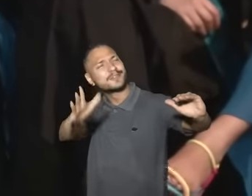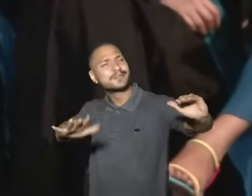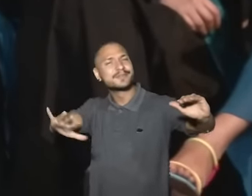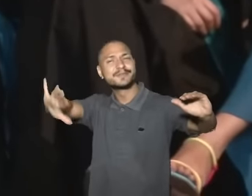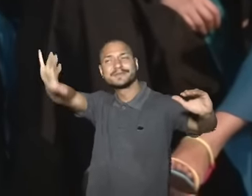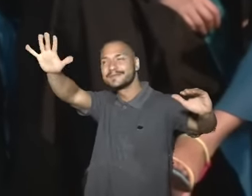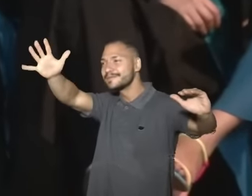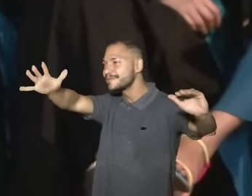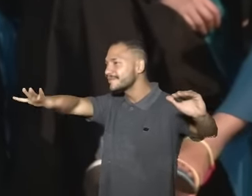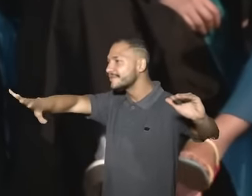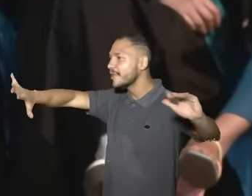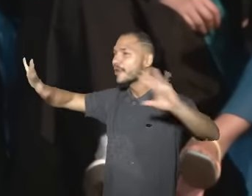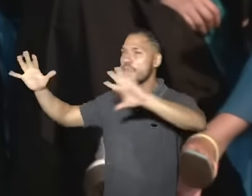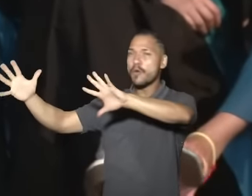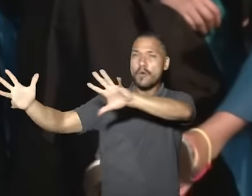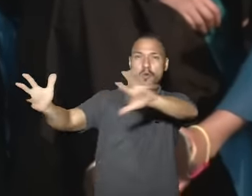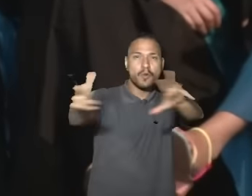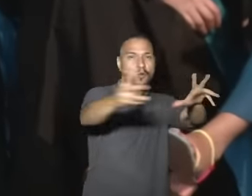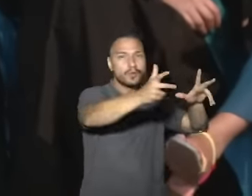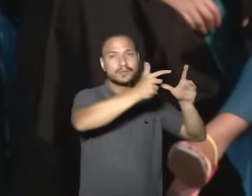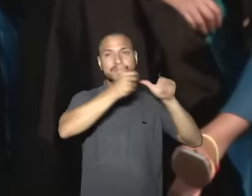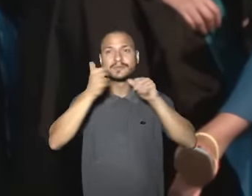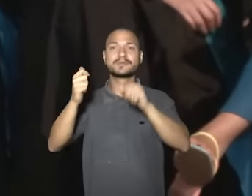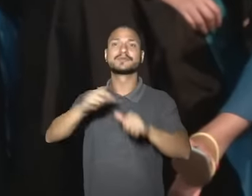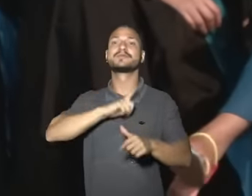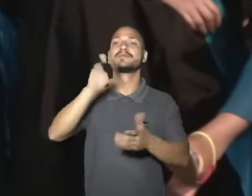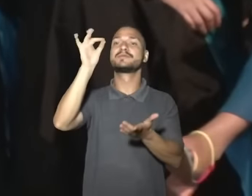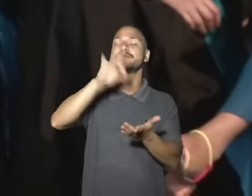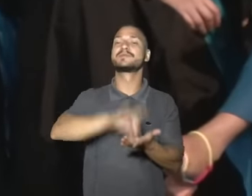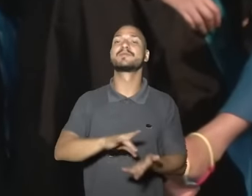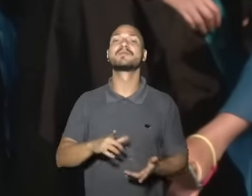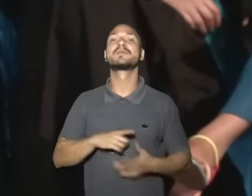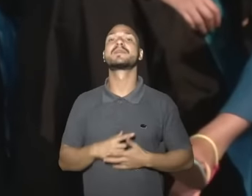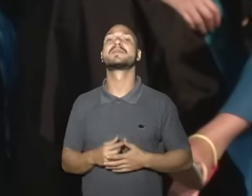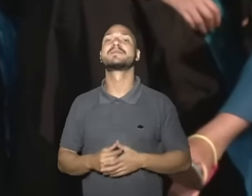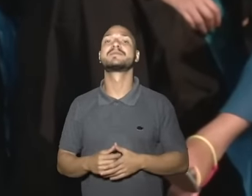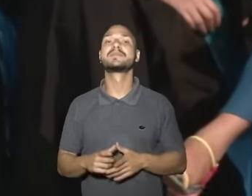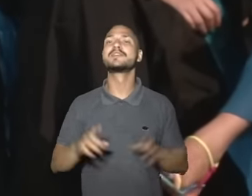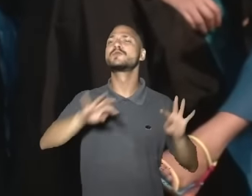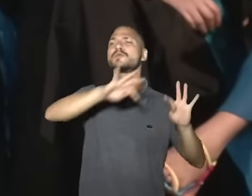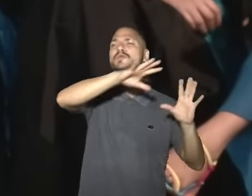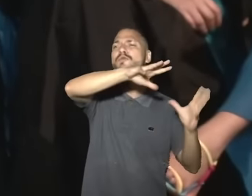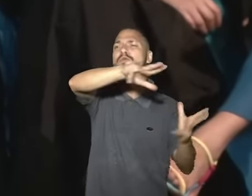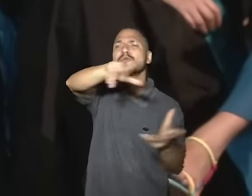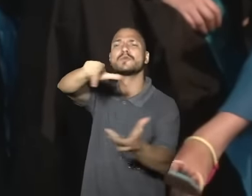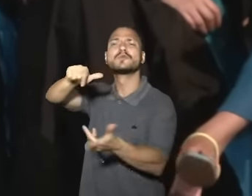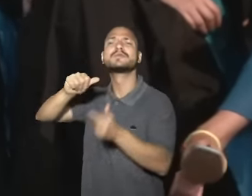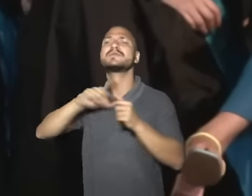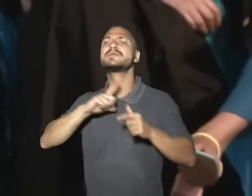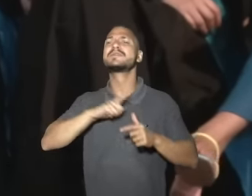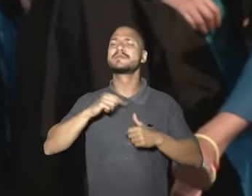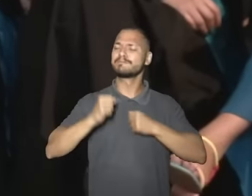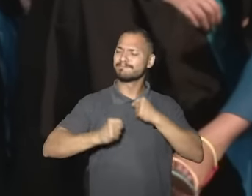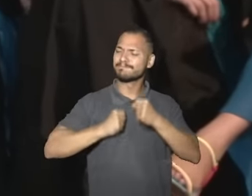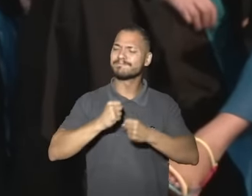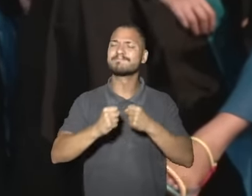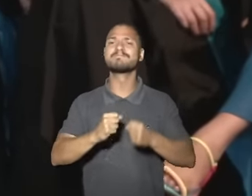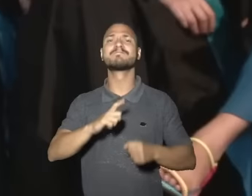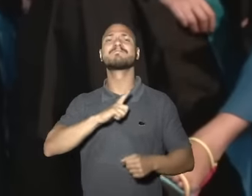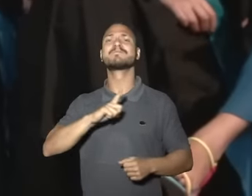tempo acordado de viver. No inverno te